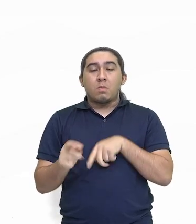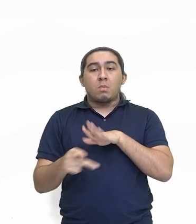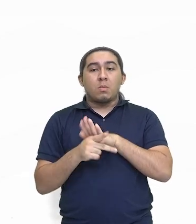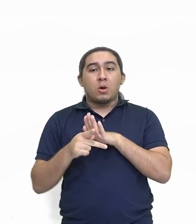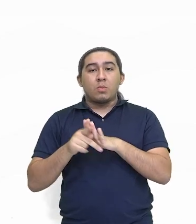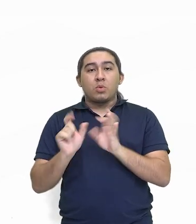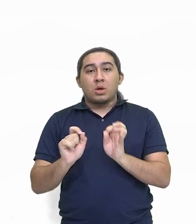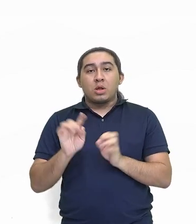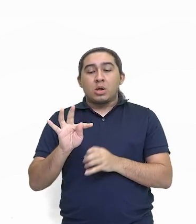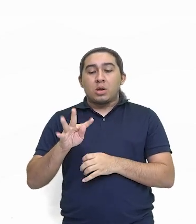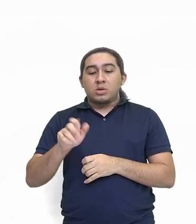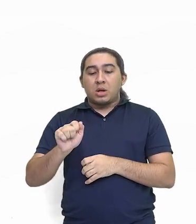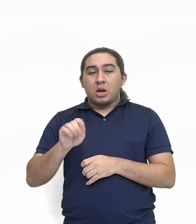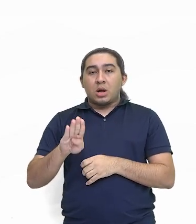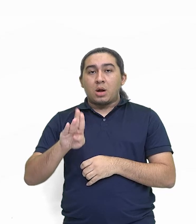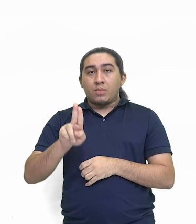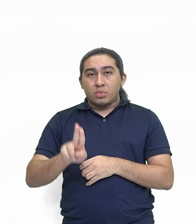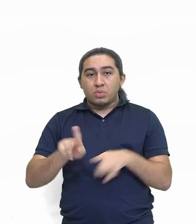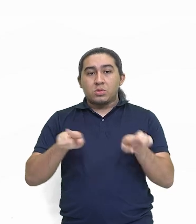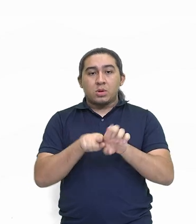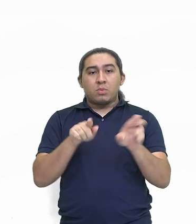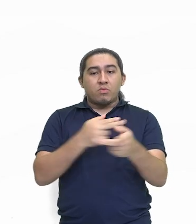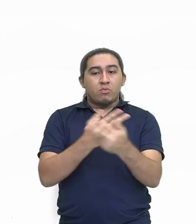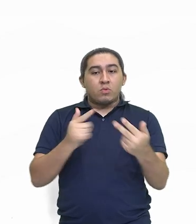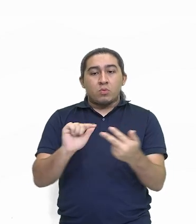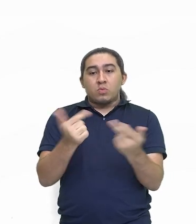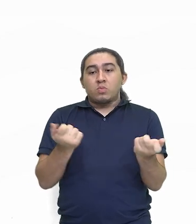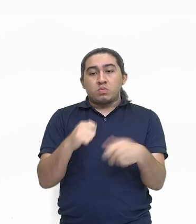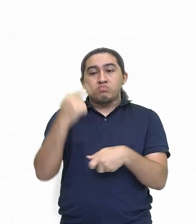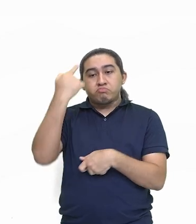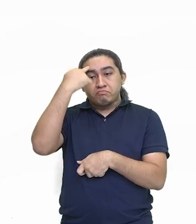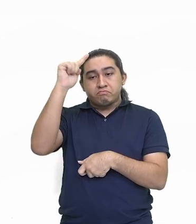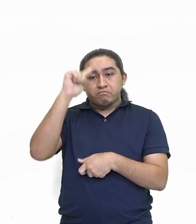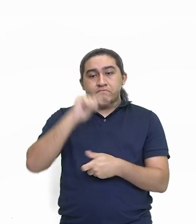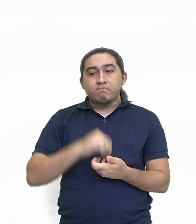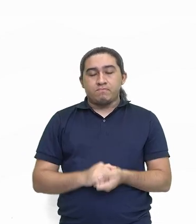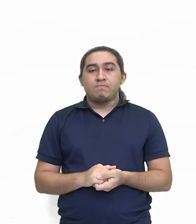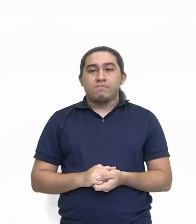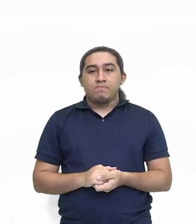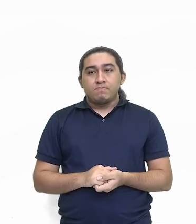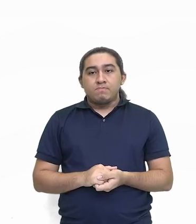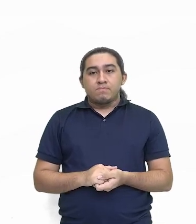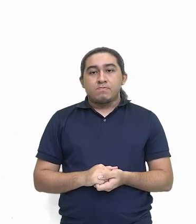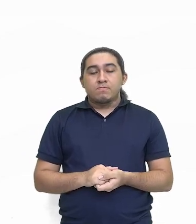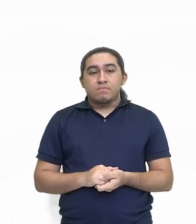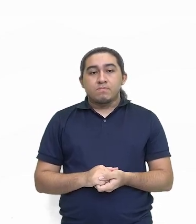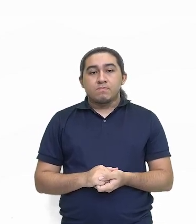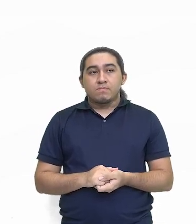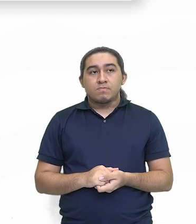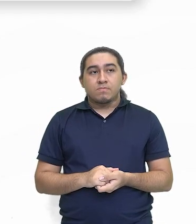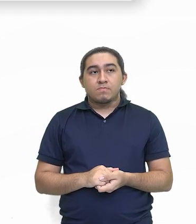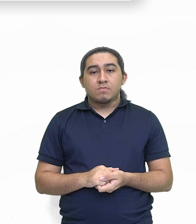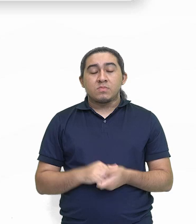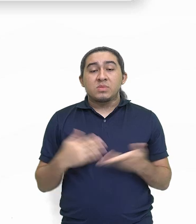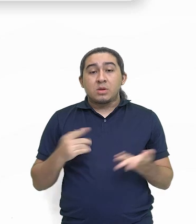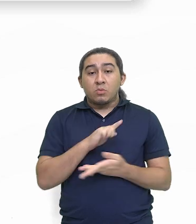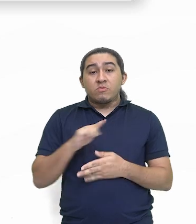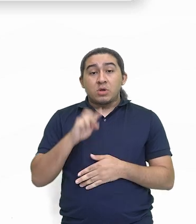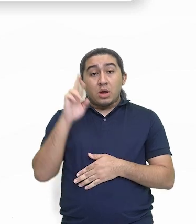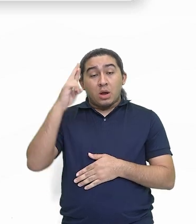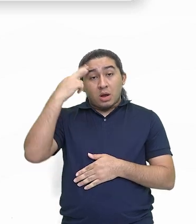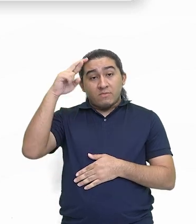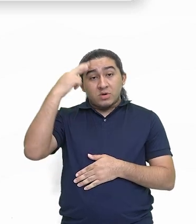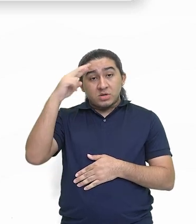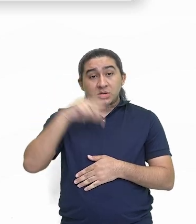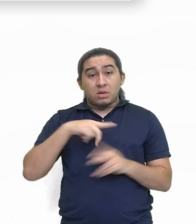dos tabus, né, de outras formas de ideologias. Então, gente, eu trago para vocês refletirem